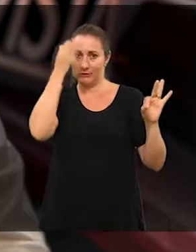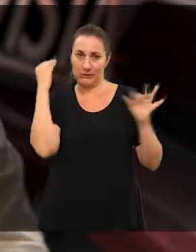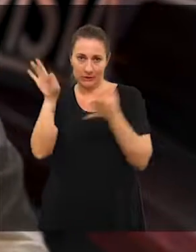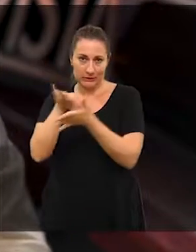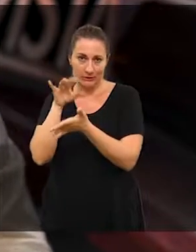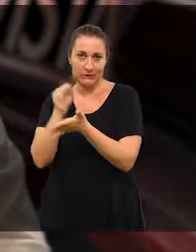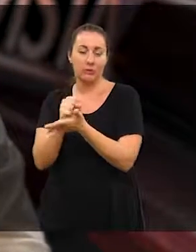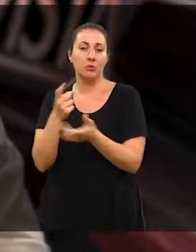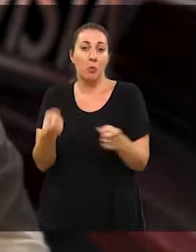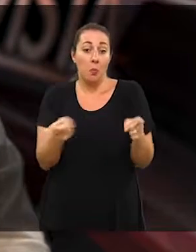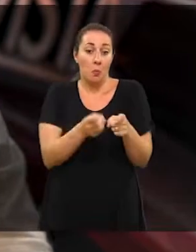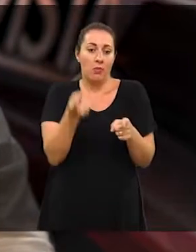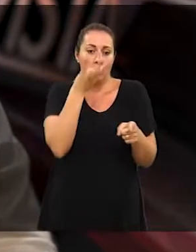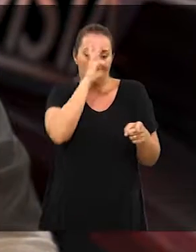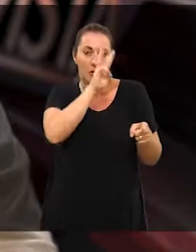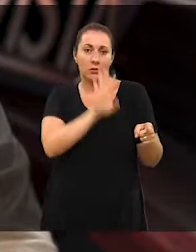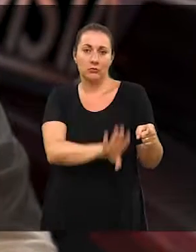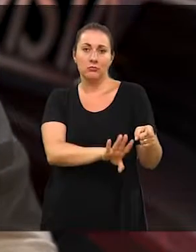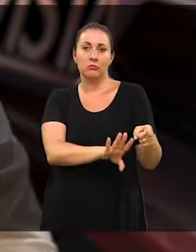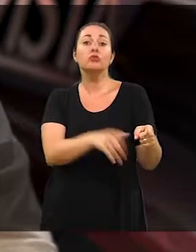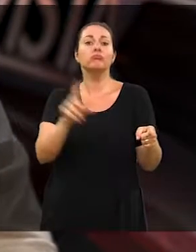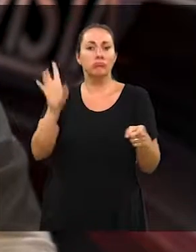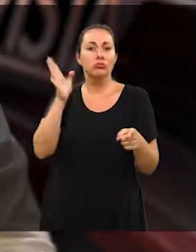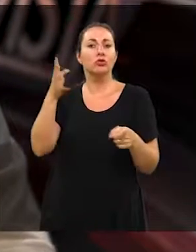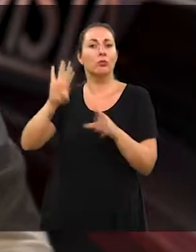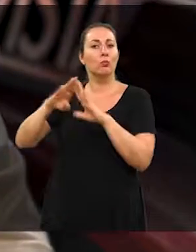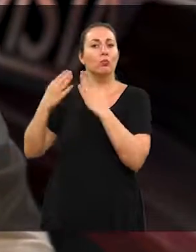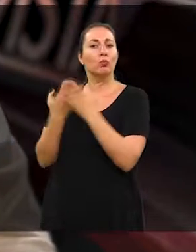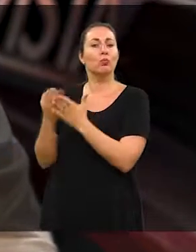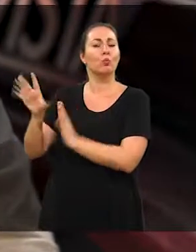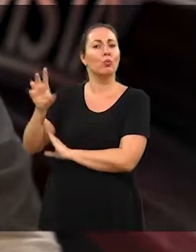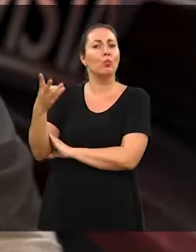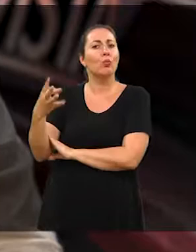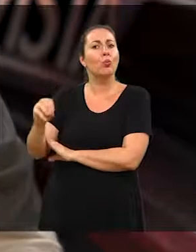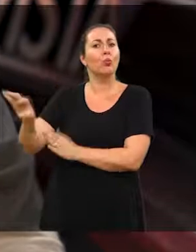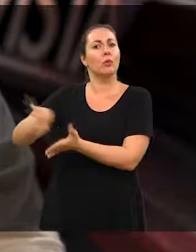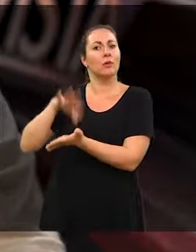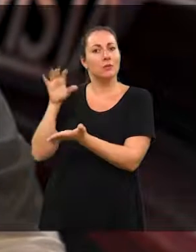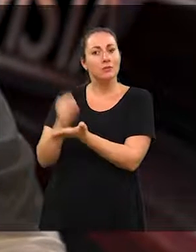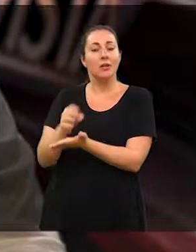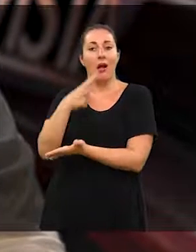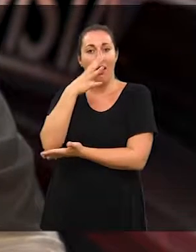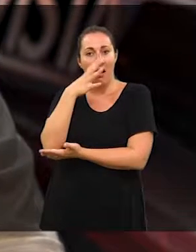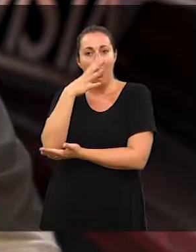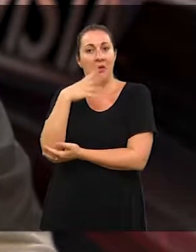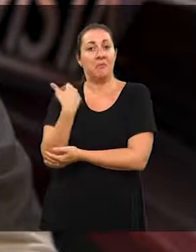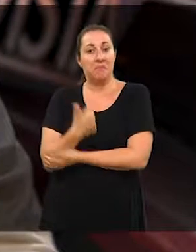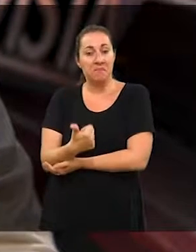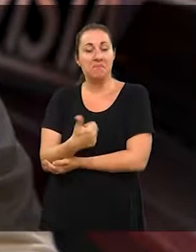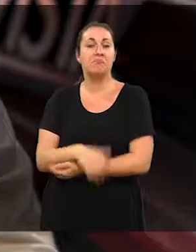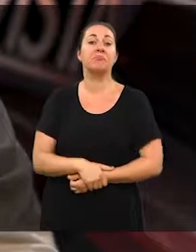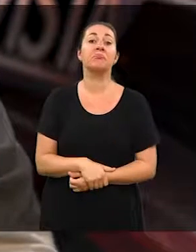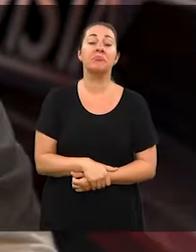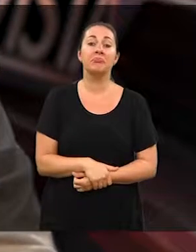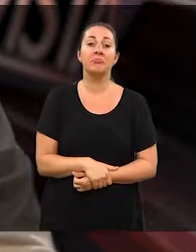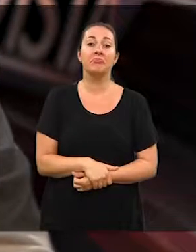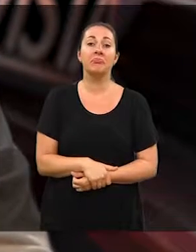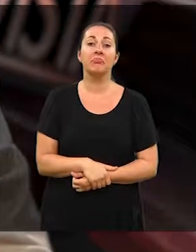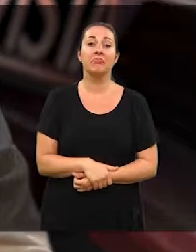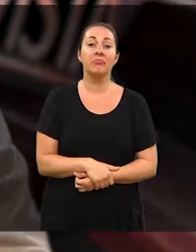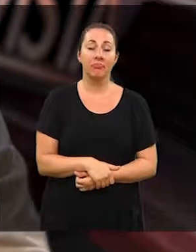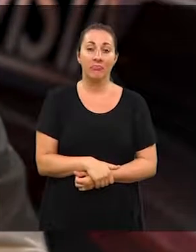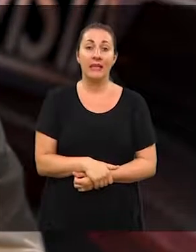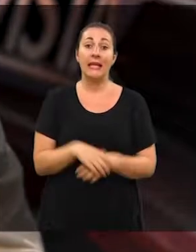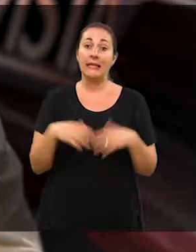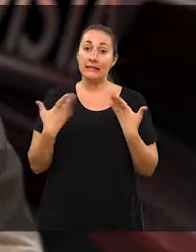acabam esquecendo que tem que se inscrever. Então a gente teve a grata satisfação de ter 40 que se inscreveram. E foi assim, foi